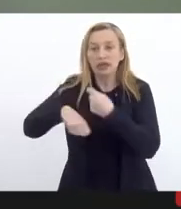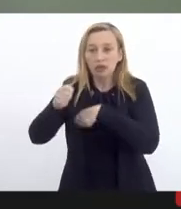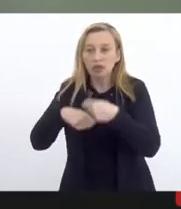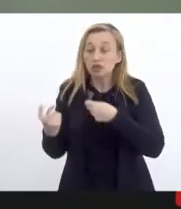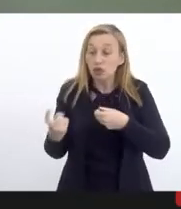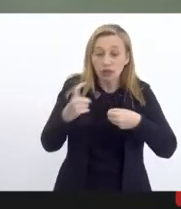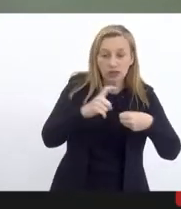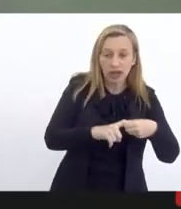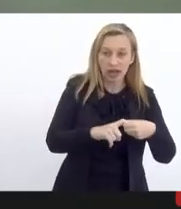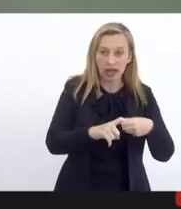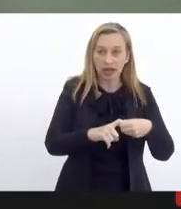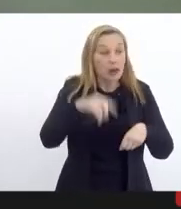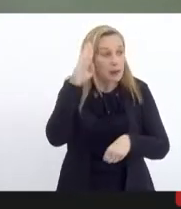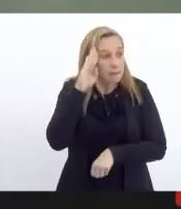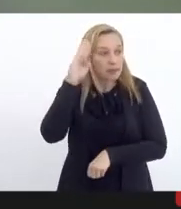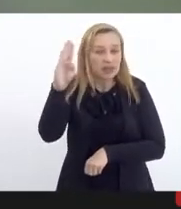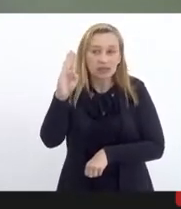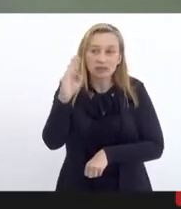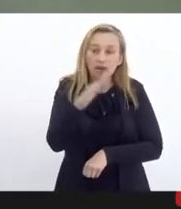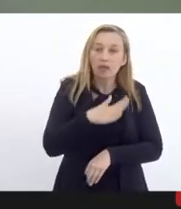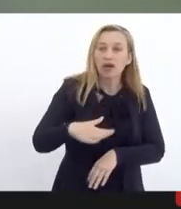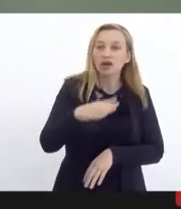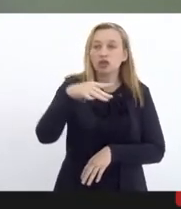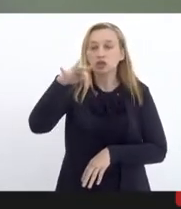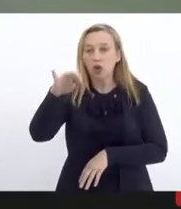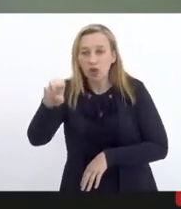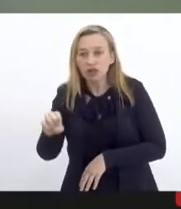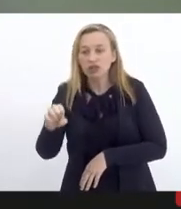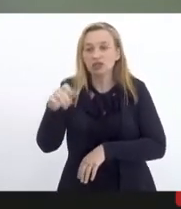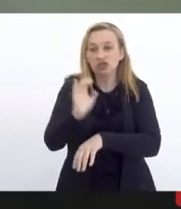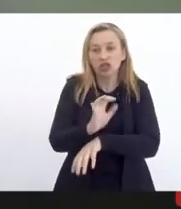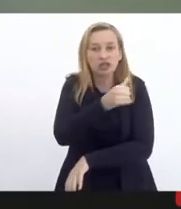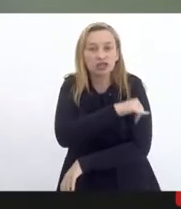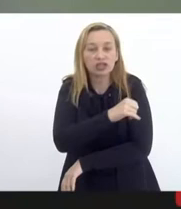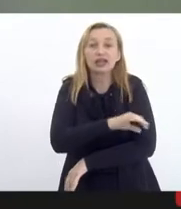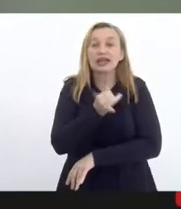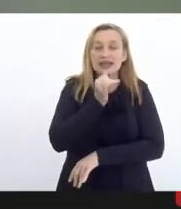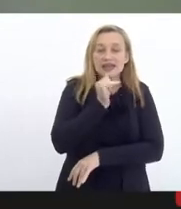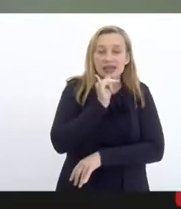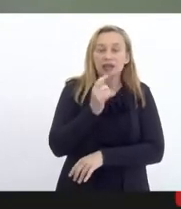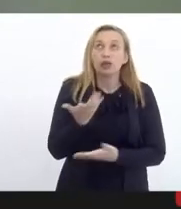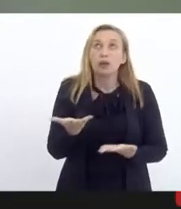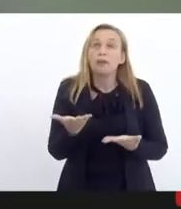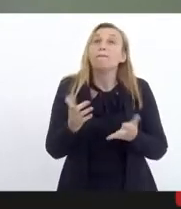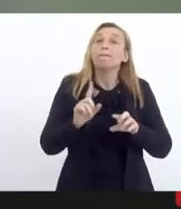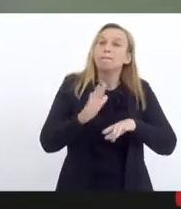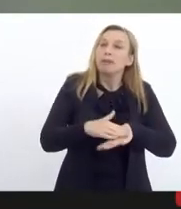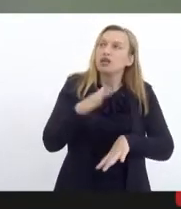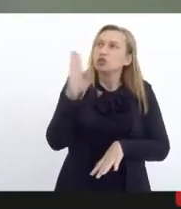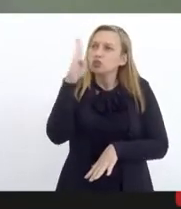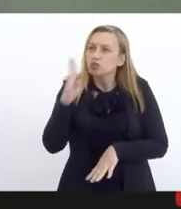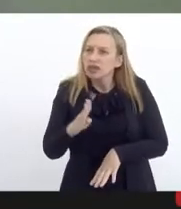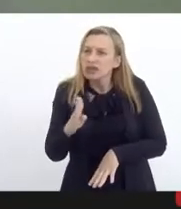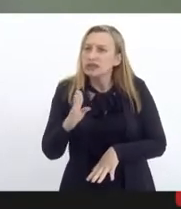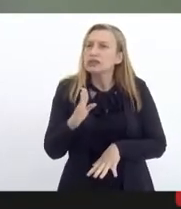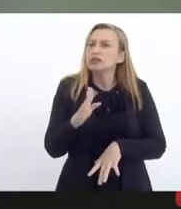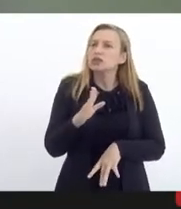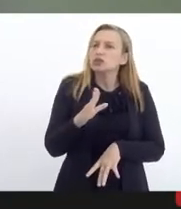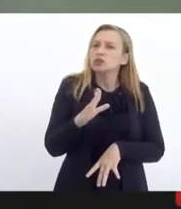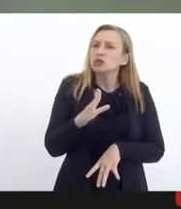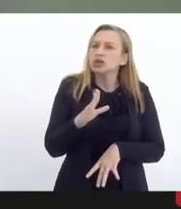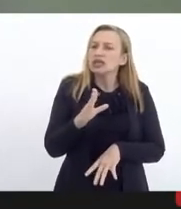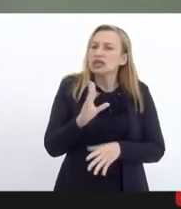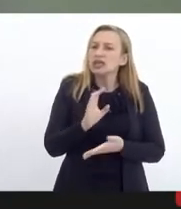dúvida, primordial para a região norte do estado do Rio de Janeiro, por exemplo. Mas o Brasil tem um calcanhar de Aquiles. Ele